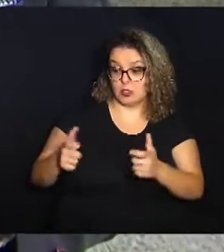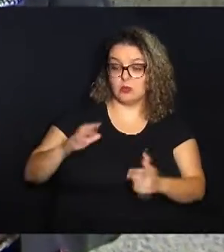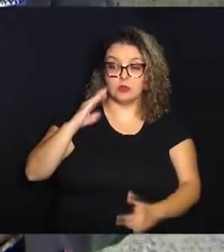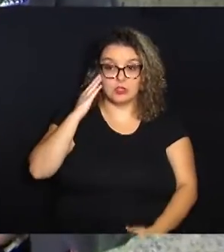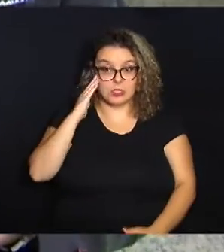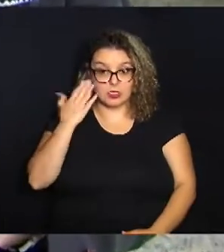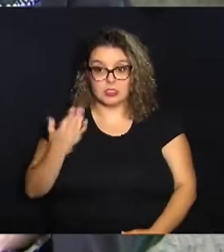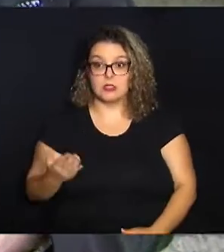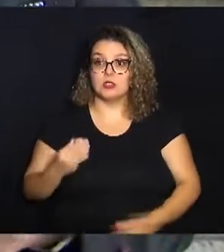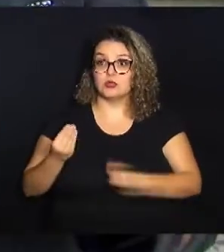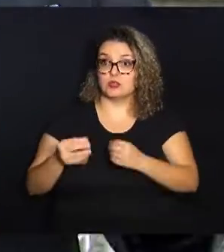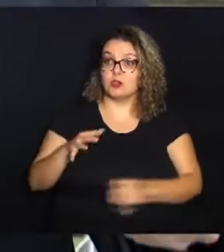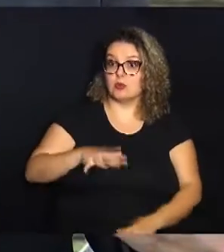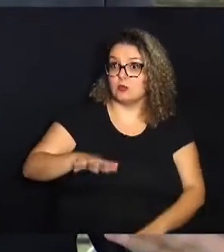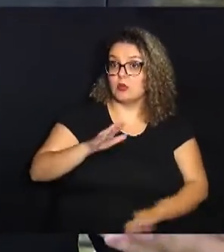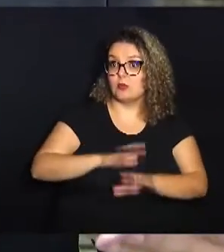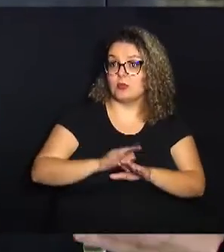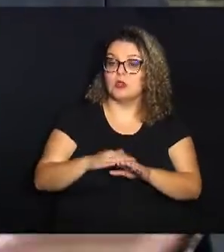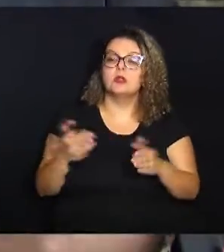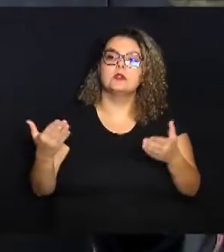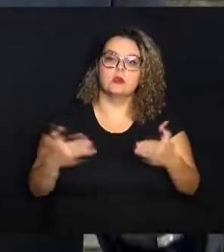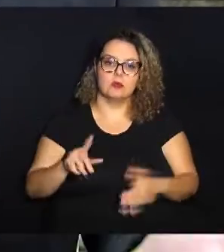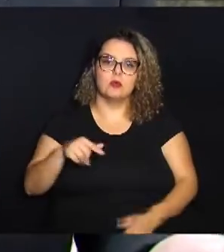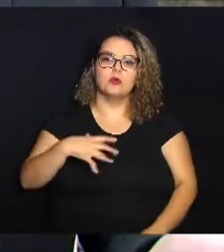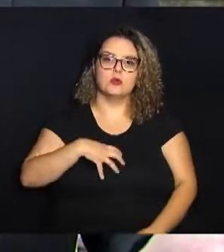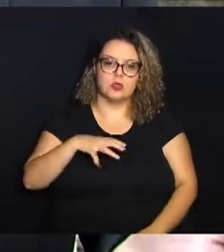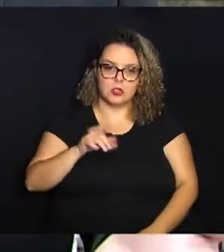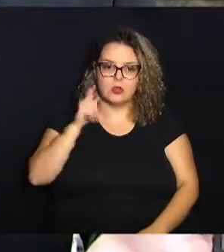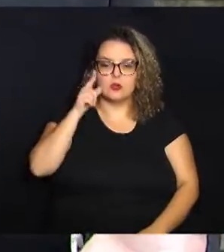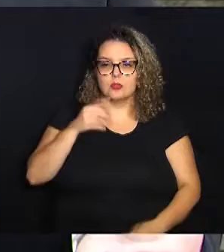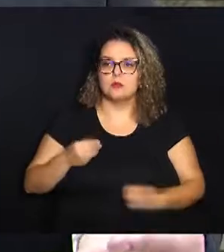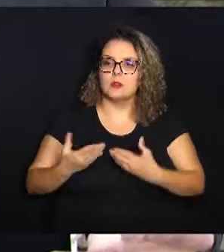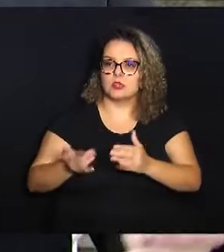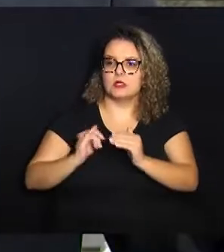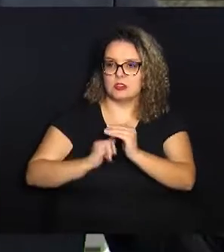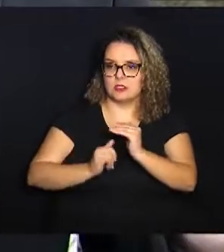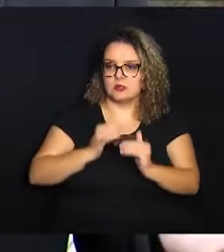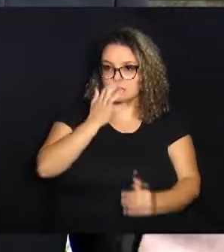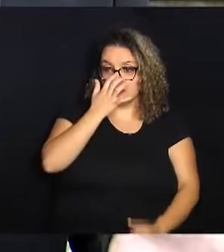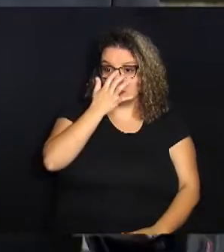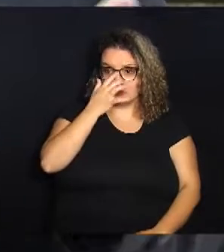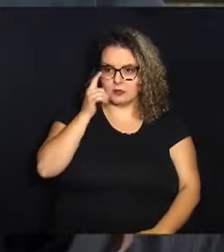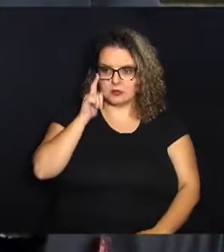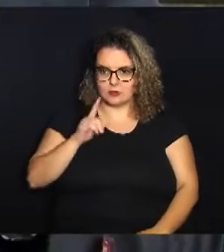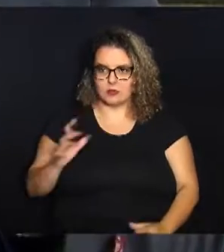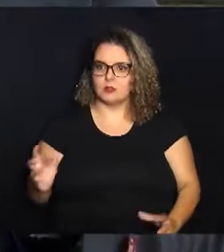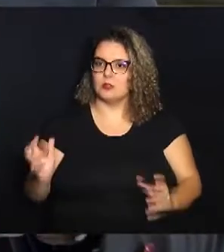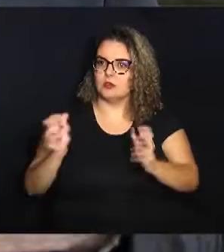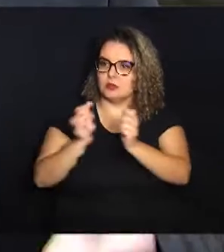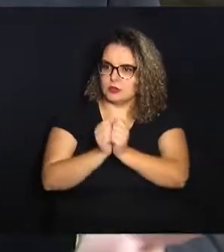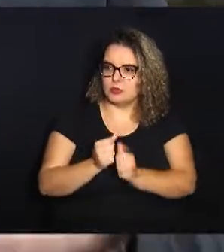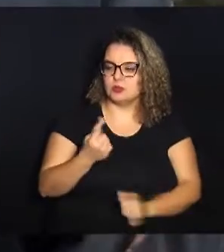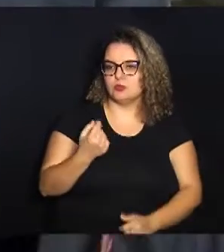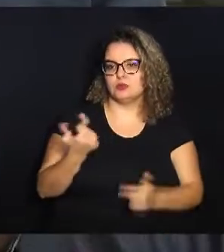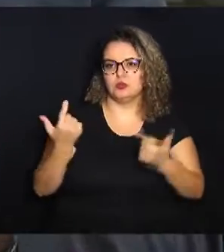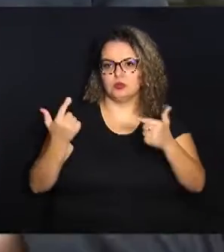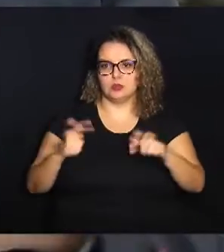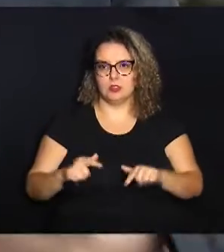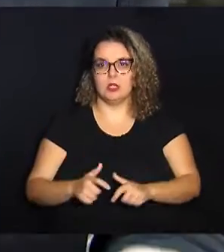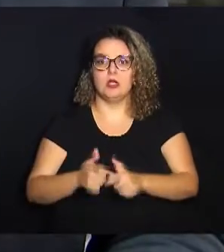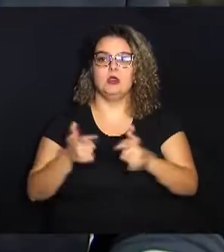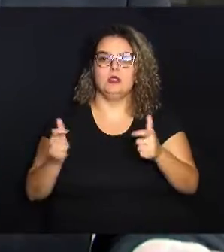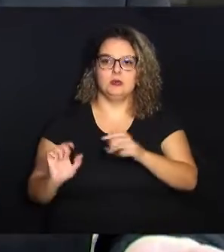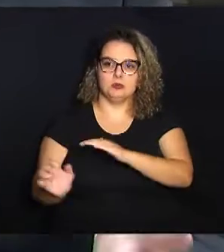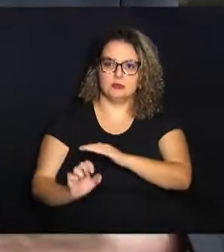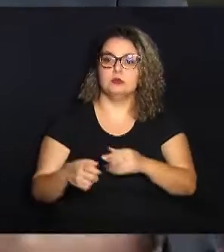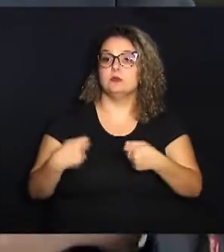mercado funciona. Então, hoje é isso que a gente consegue oferecer para essa startup. Conseguir unir no mesmo ambiente a grande empresa que